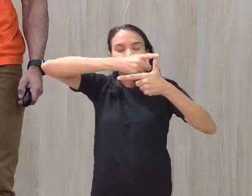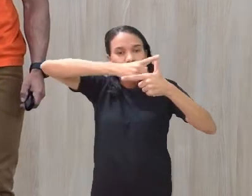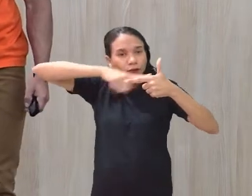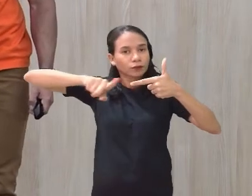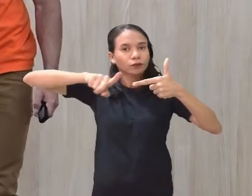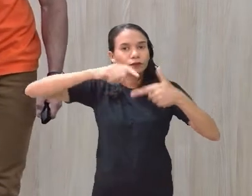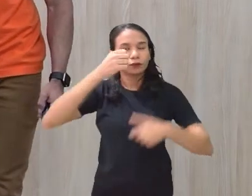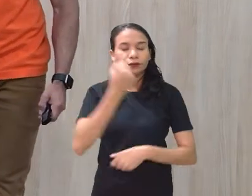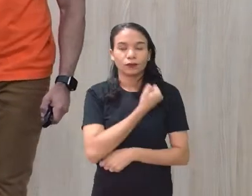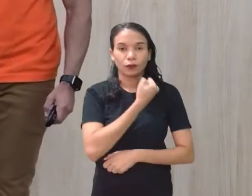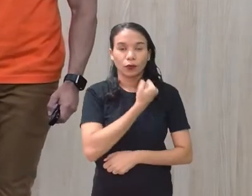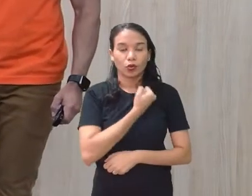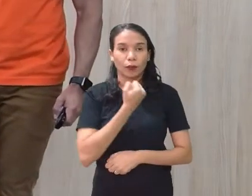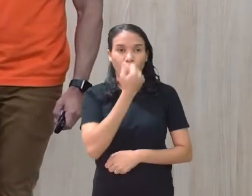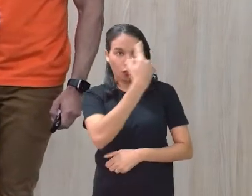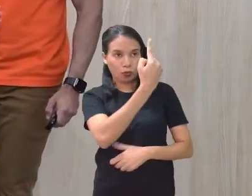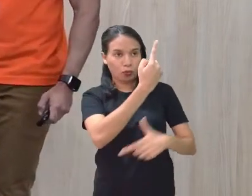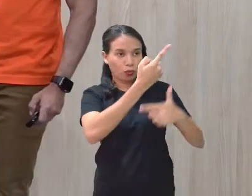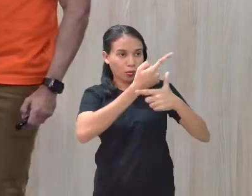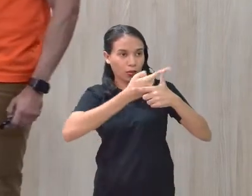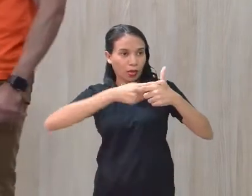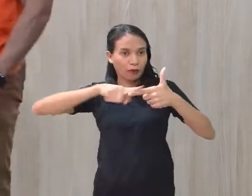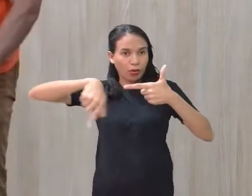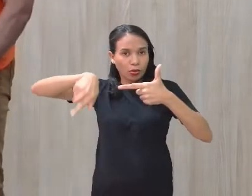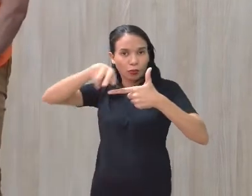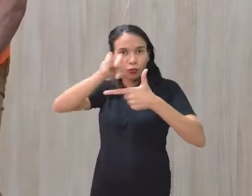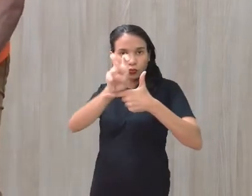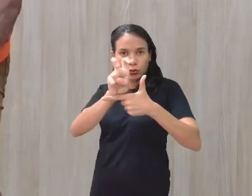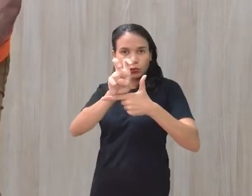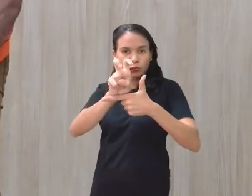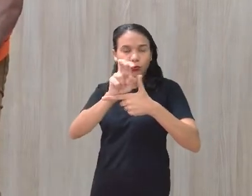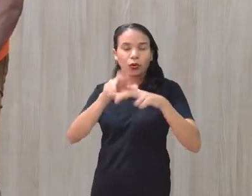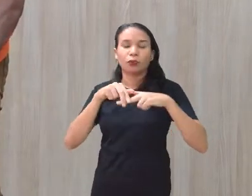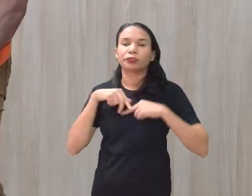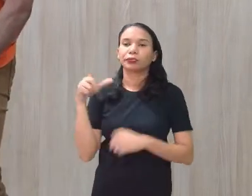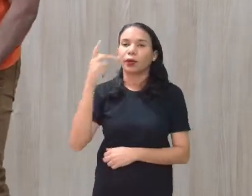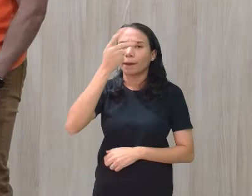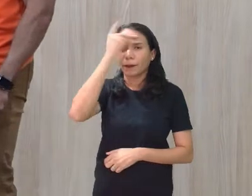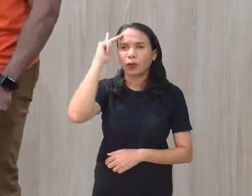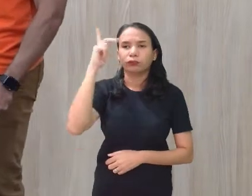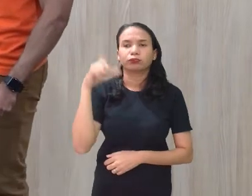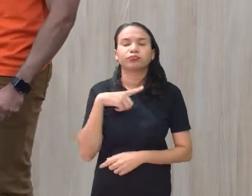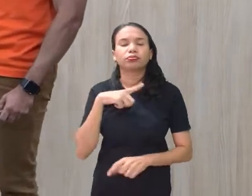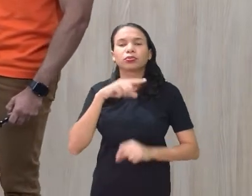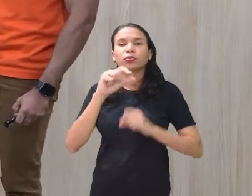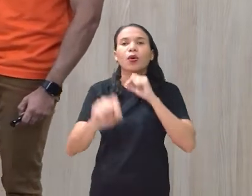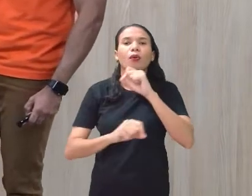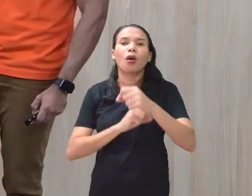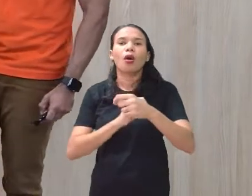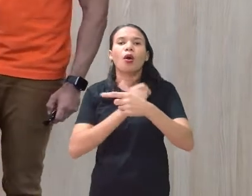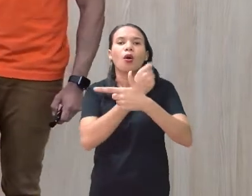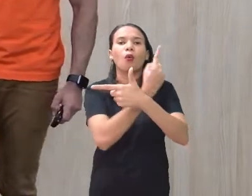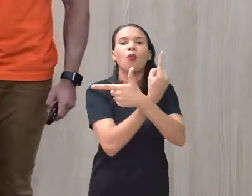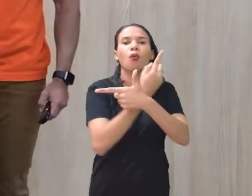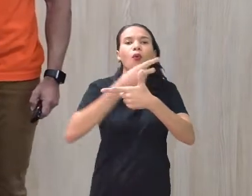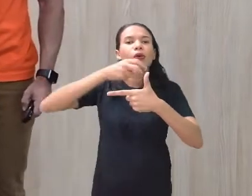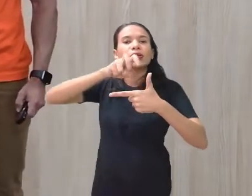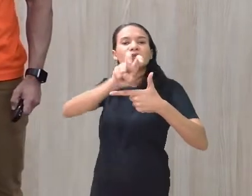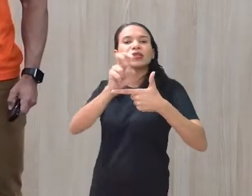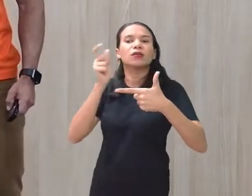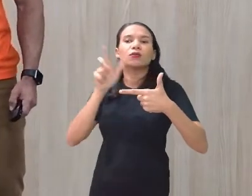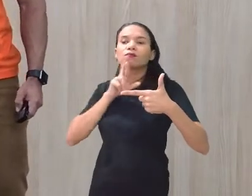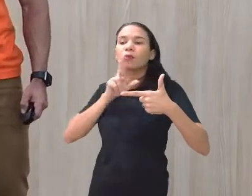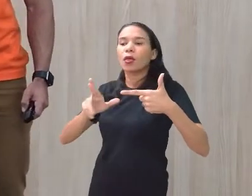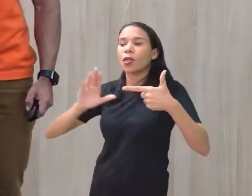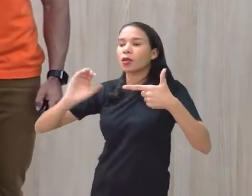o número 1 pelo 5, certo? Então, quando você efetuar essa divisão aí de 1 por 5, vai dar igual a